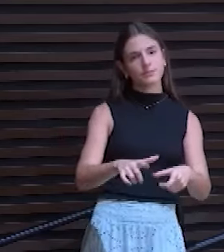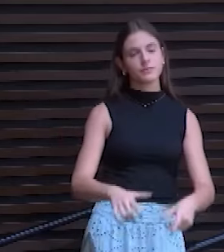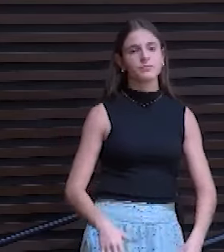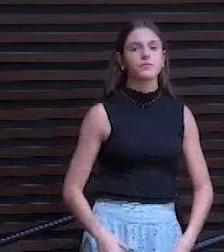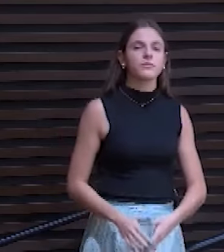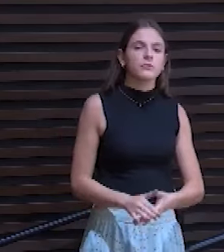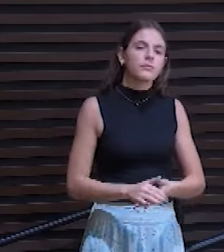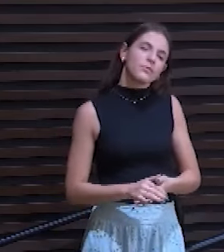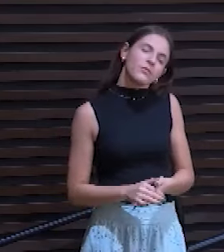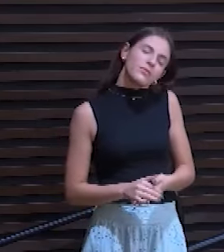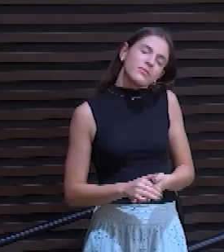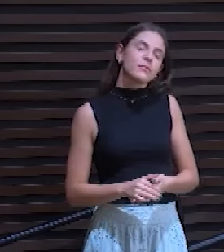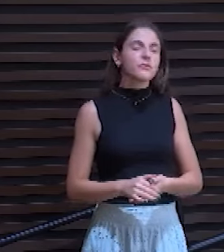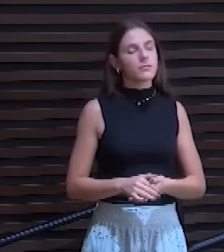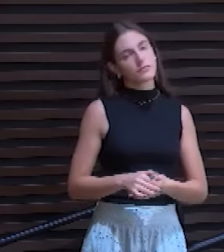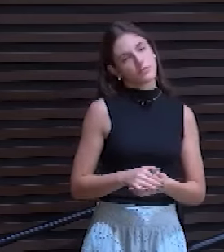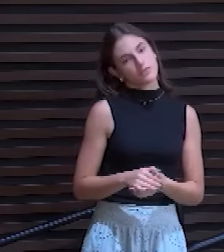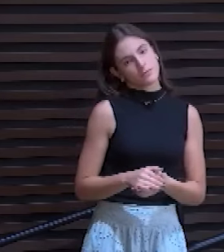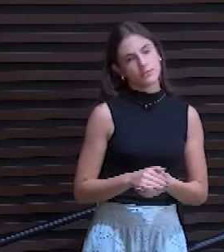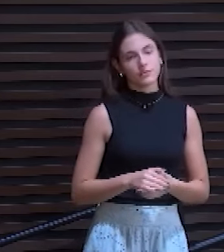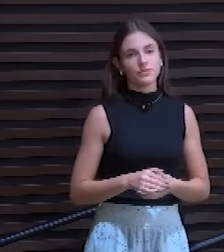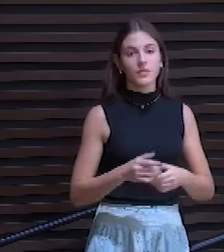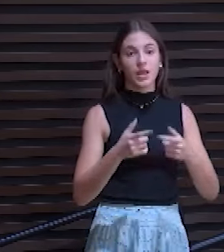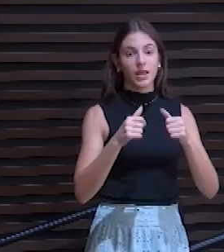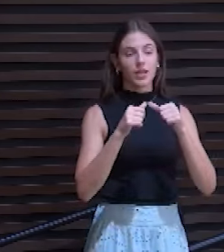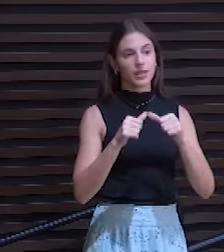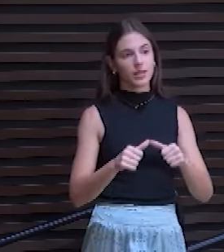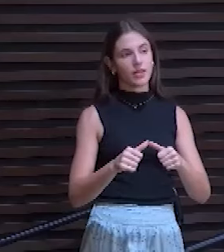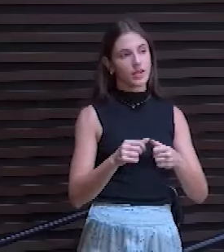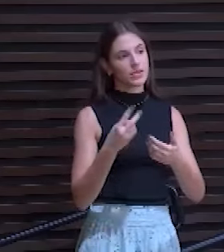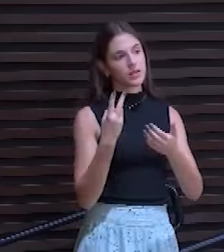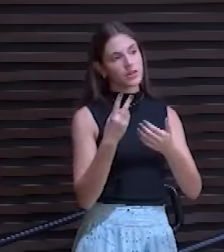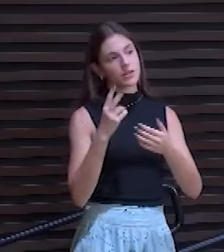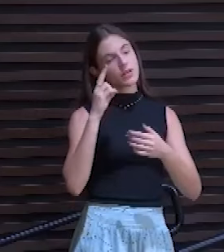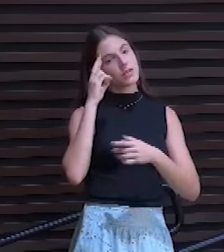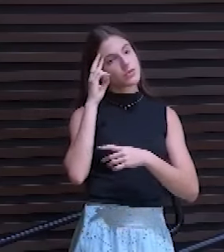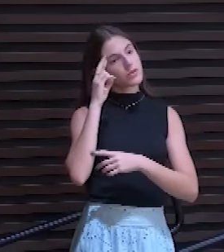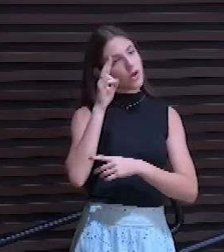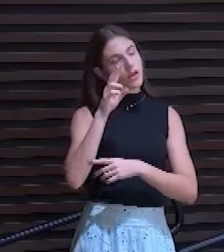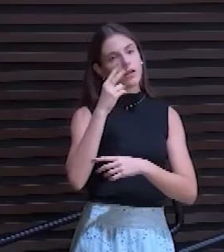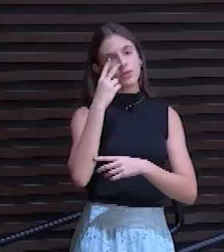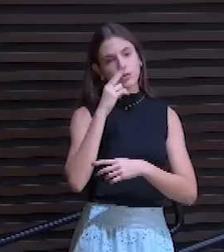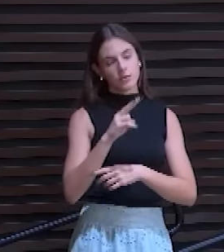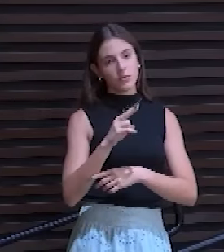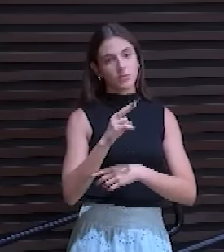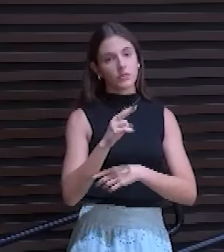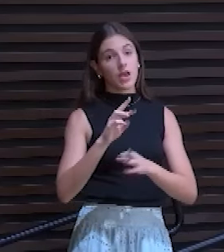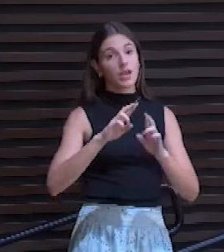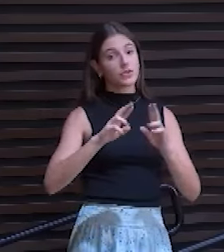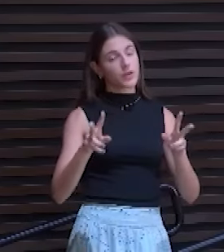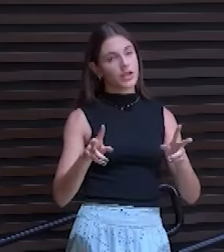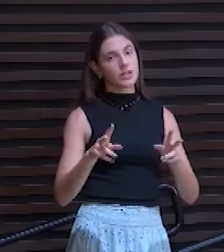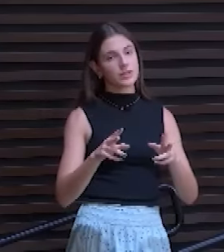Nessa história aqui a gente vê a diferença do pai proprietário do pai embaixador.